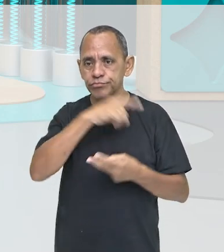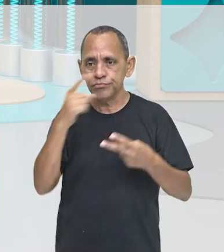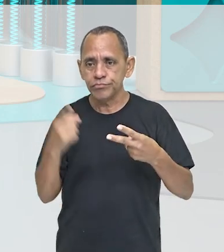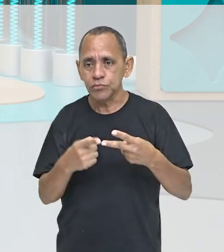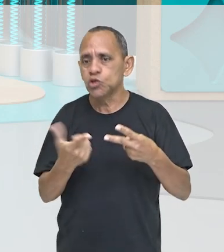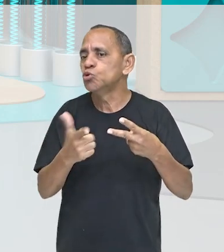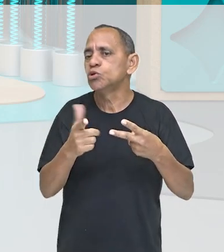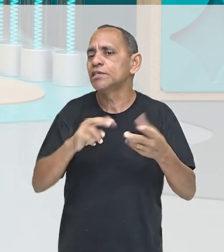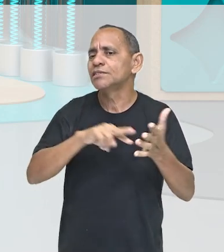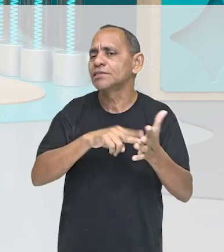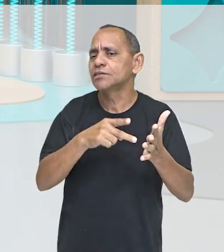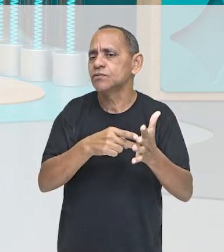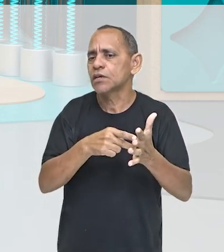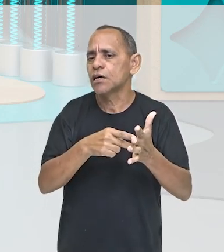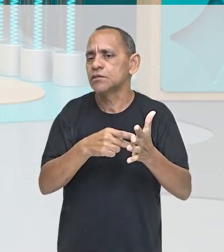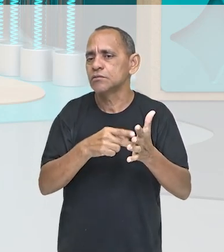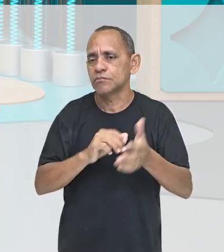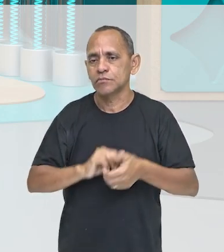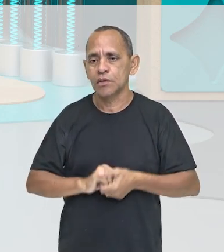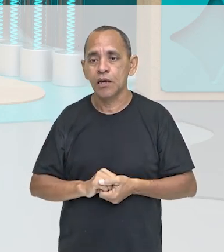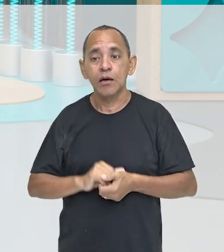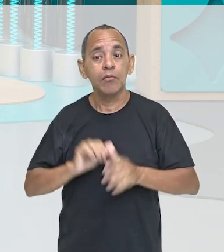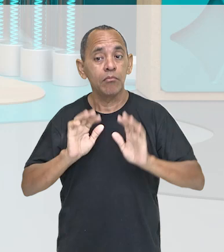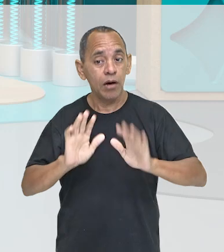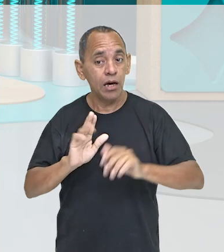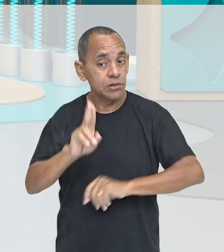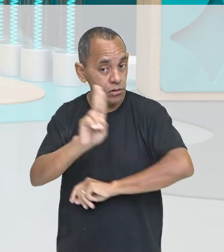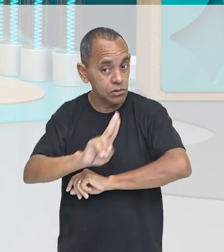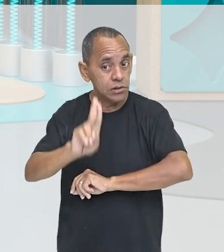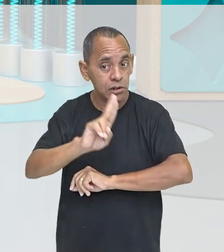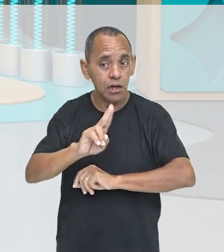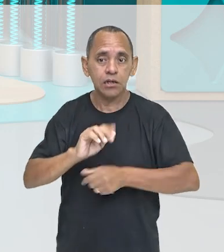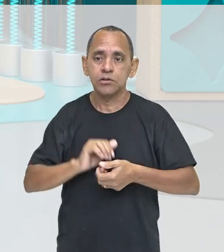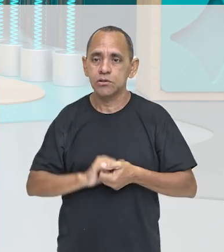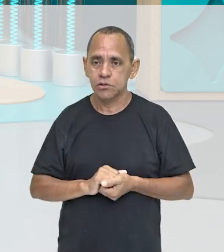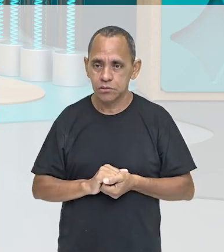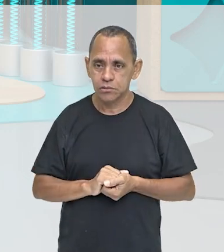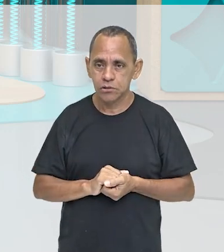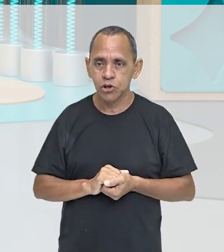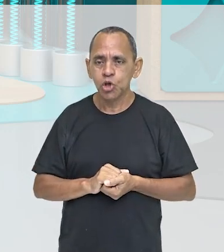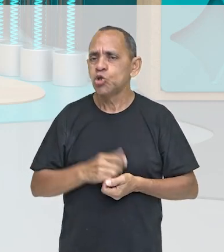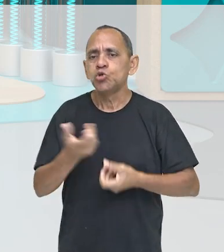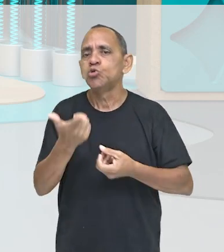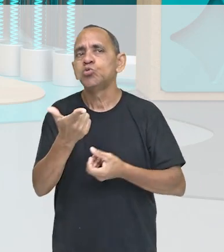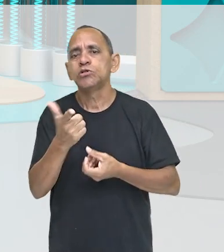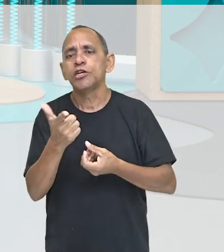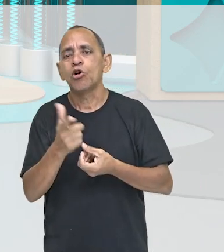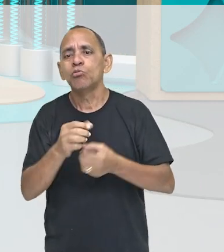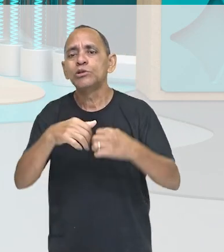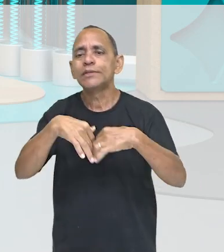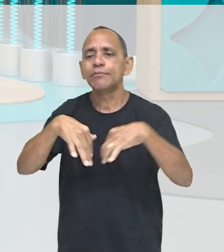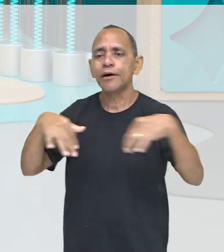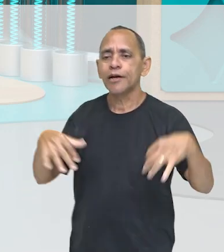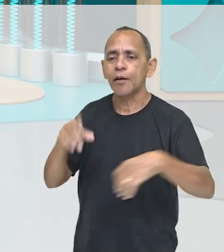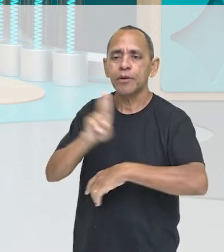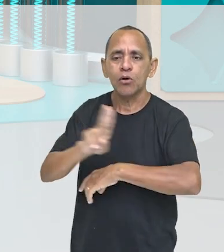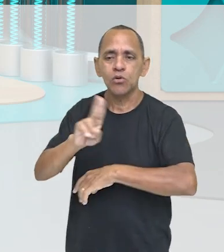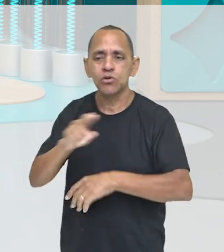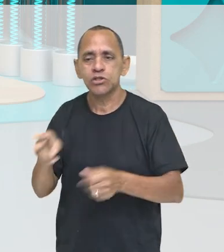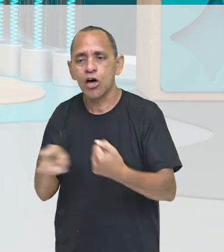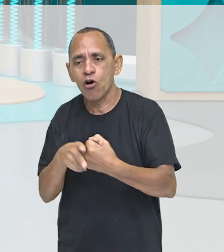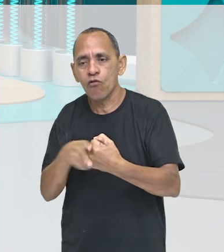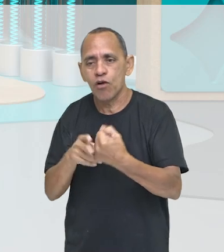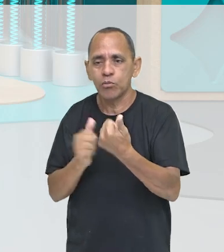possuem significados e são usados, e não tem como ser usados separados, né? Como a gente já viu, você não vai encontrar um